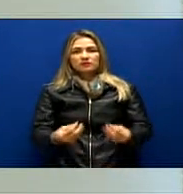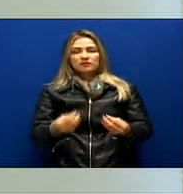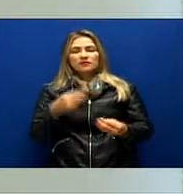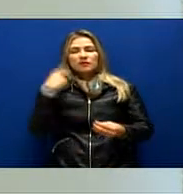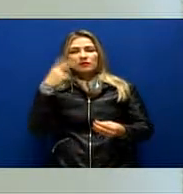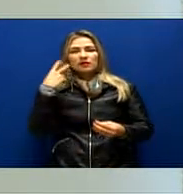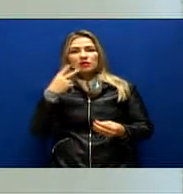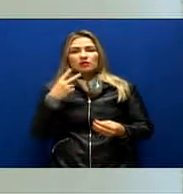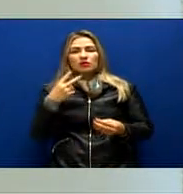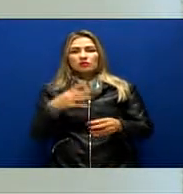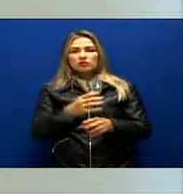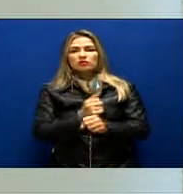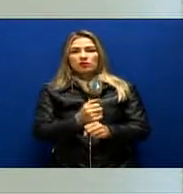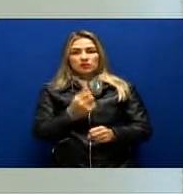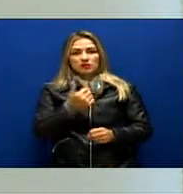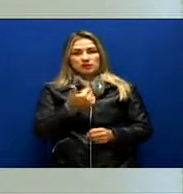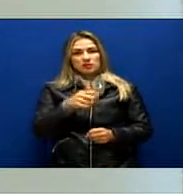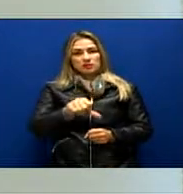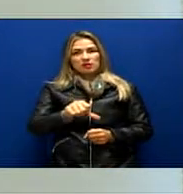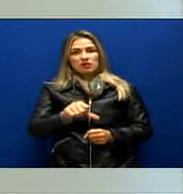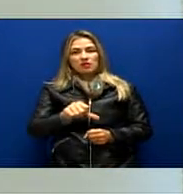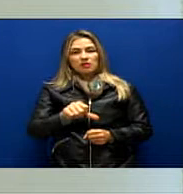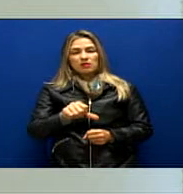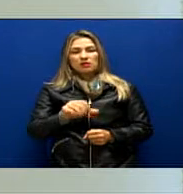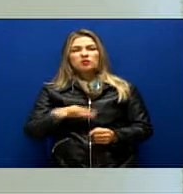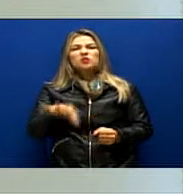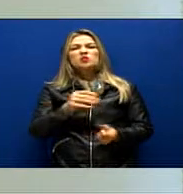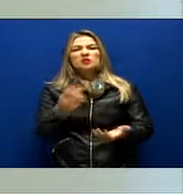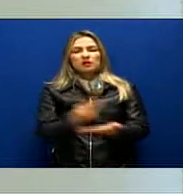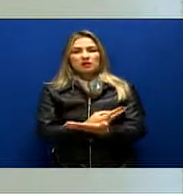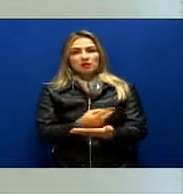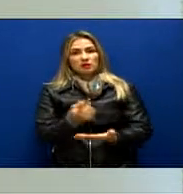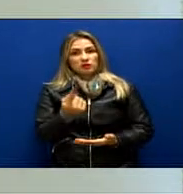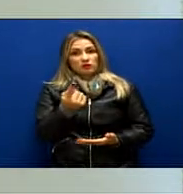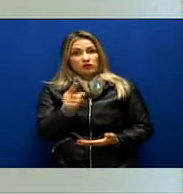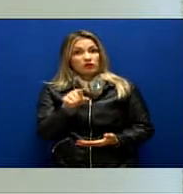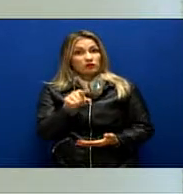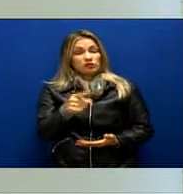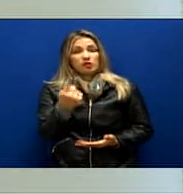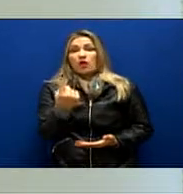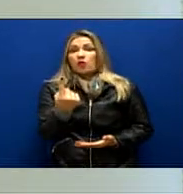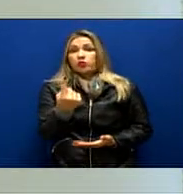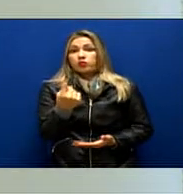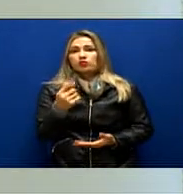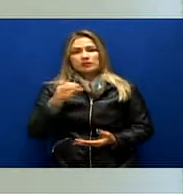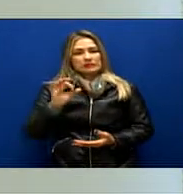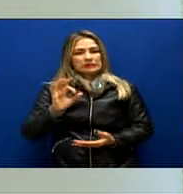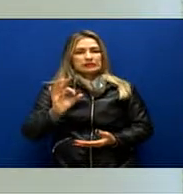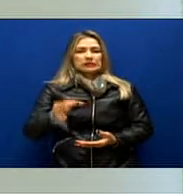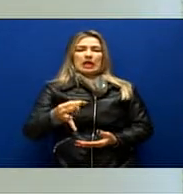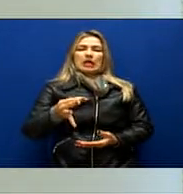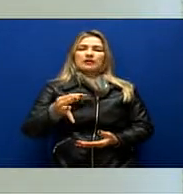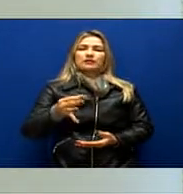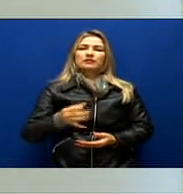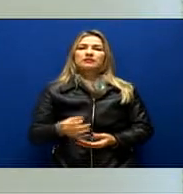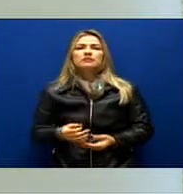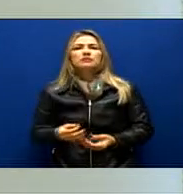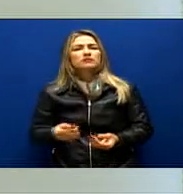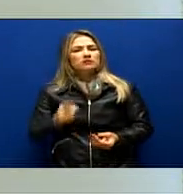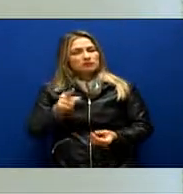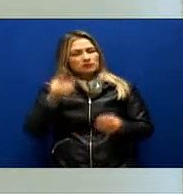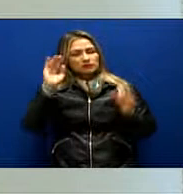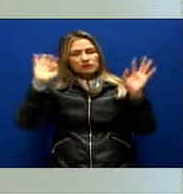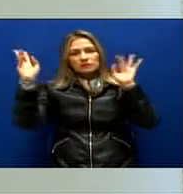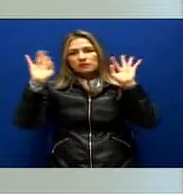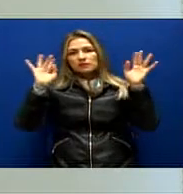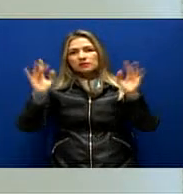vereadores estejam errados e só Vossa Excelência esteja certo. Peço reflexão de Vossa Excelência nesse sentido. A